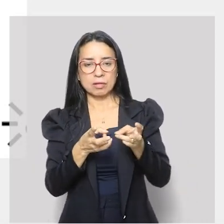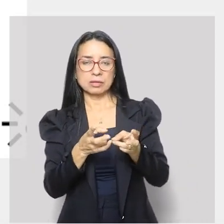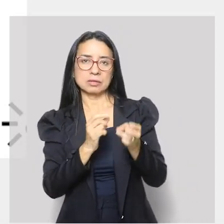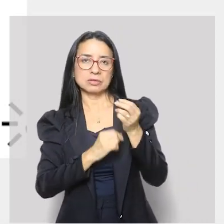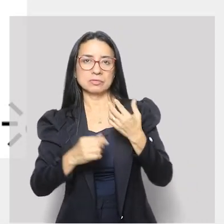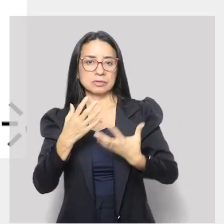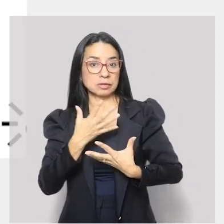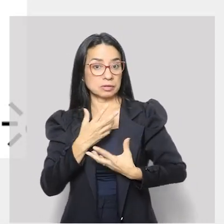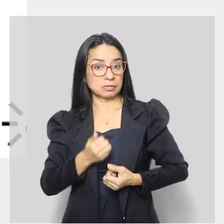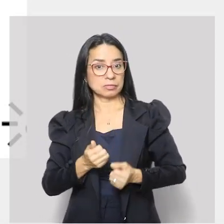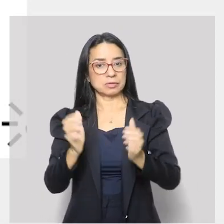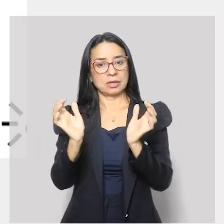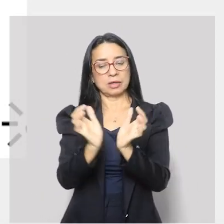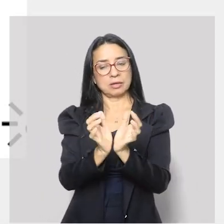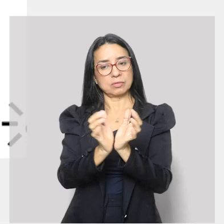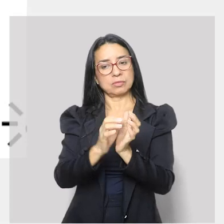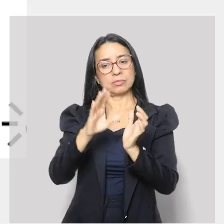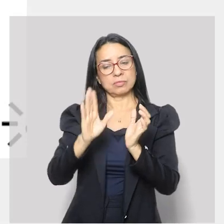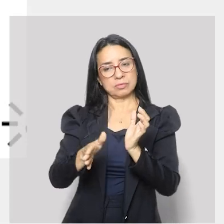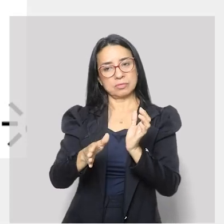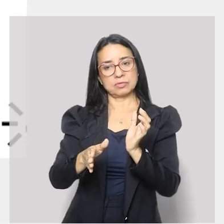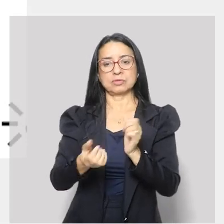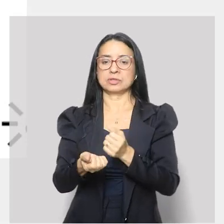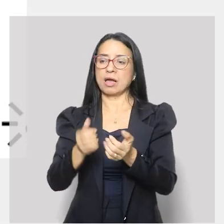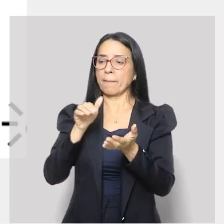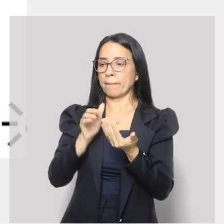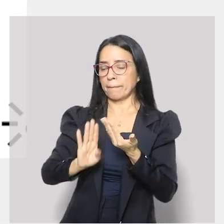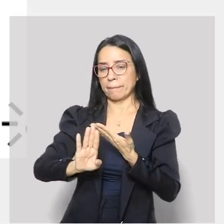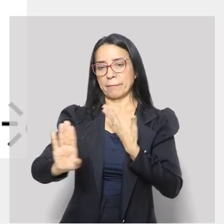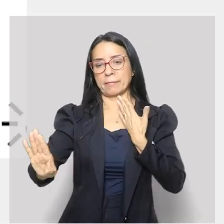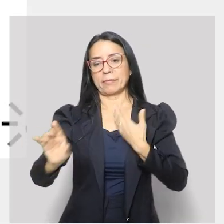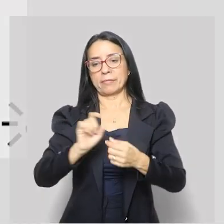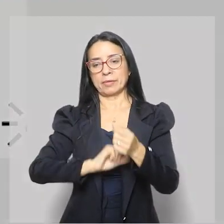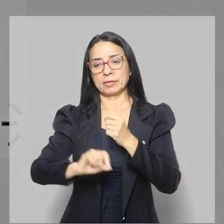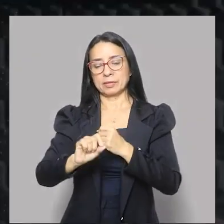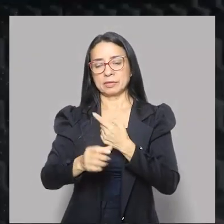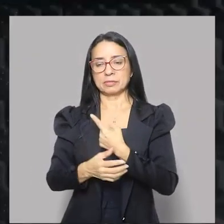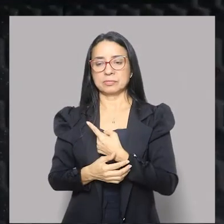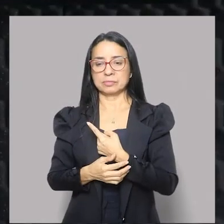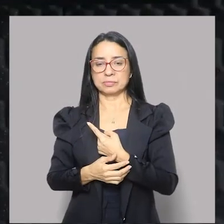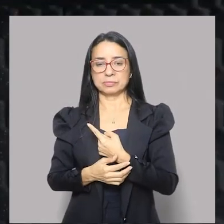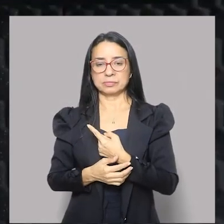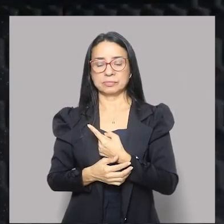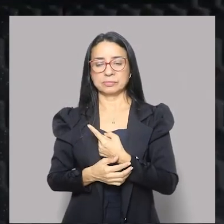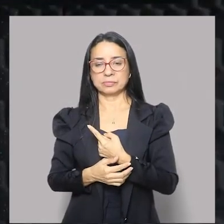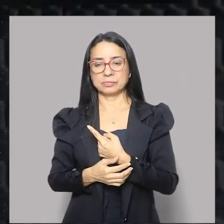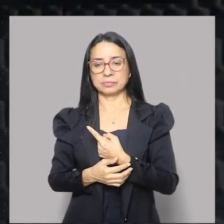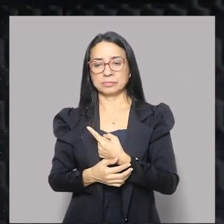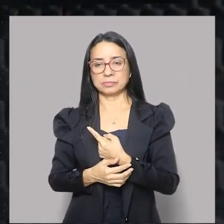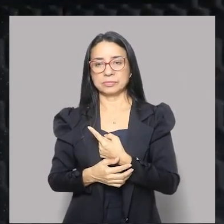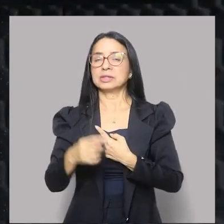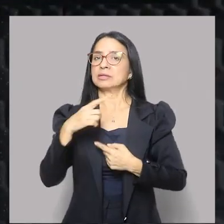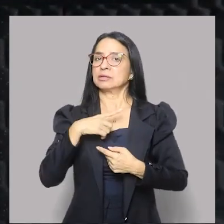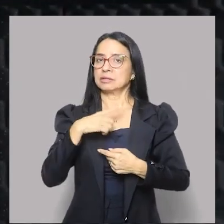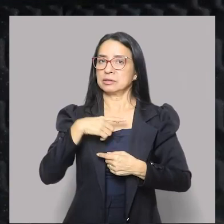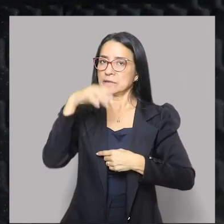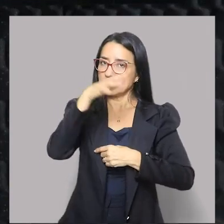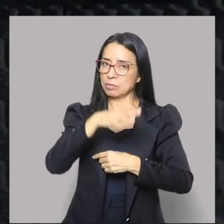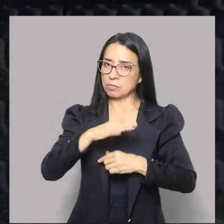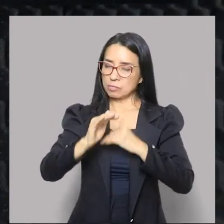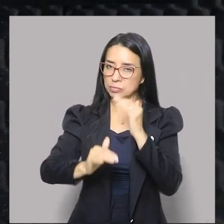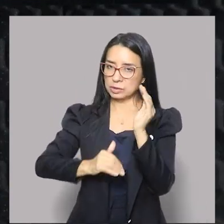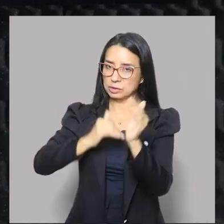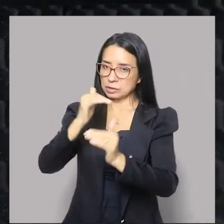a grupos já marginalizados, sobre o pretexto de evolução e dinamismo urbano. Ou seja, há um desenvolvimento